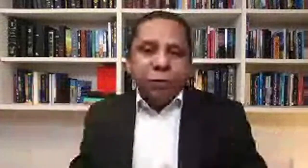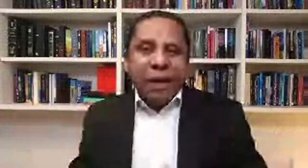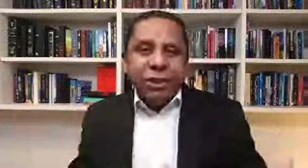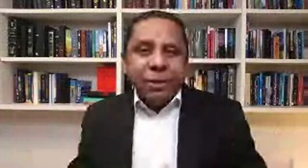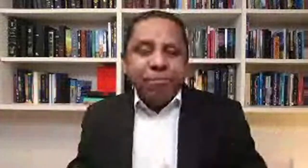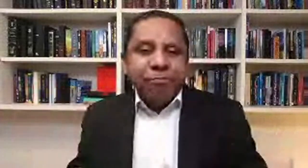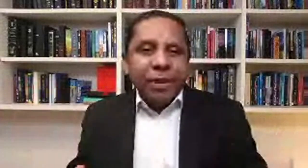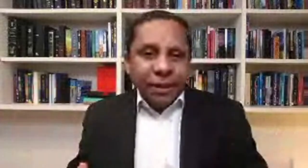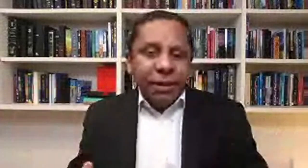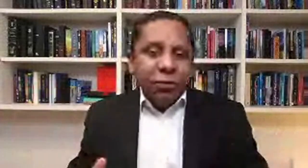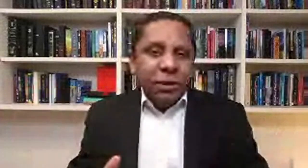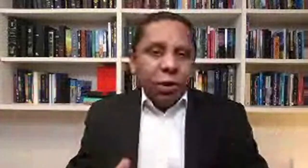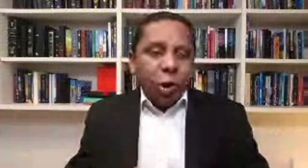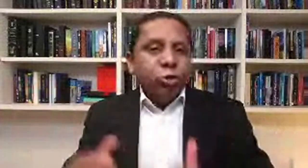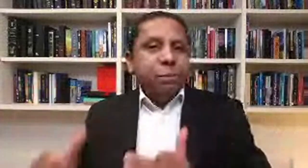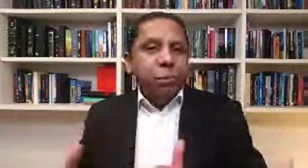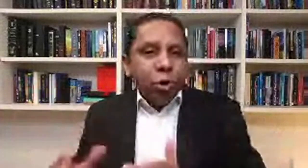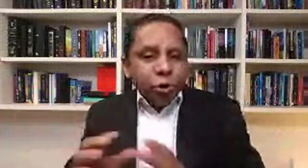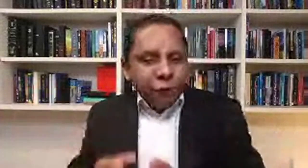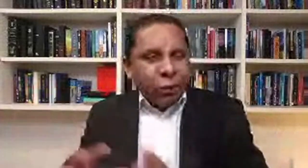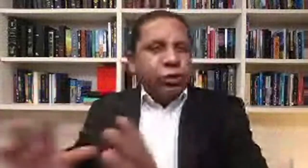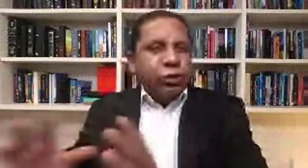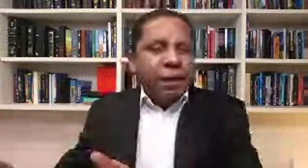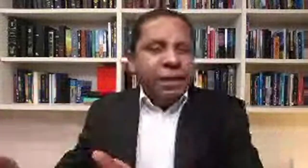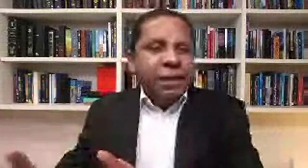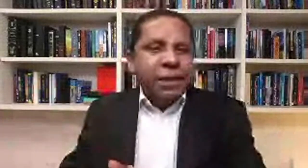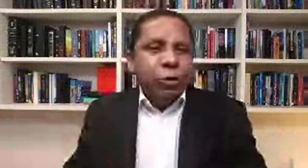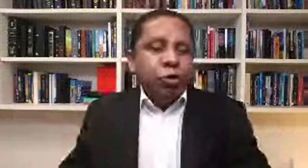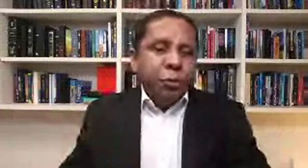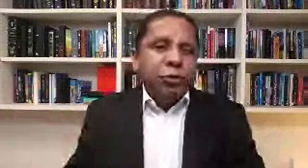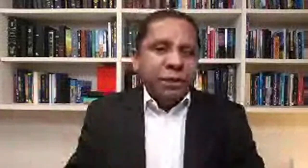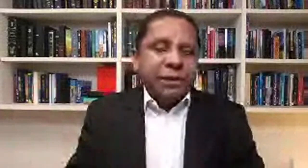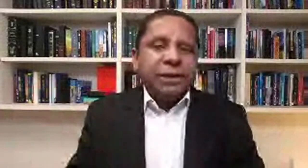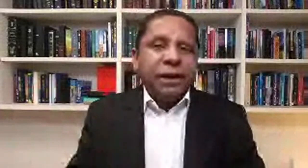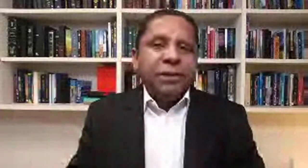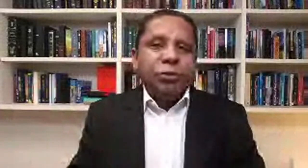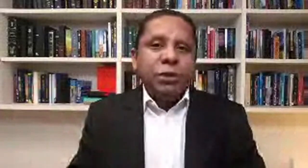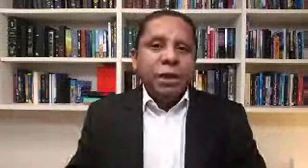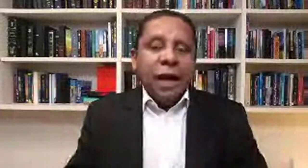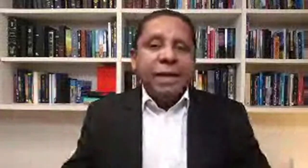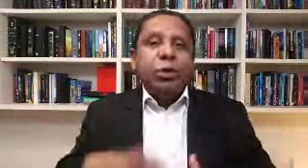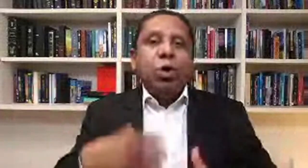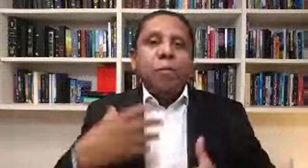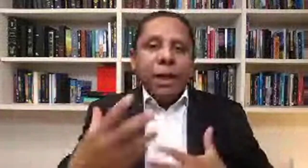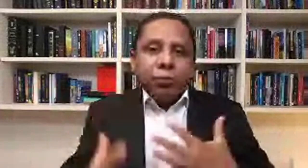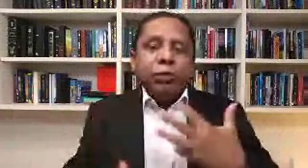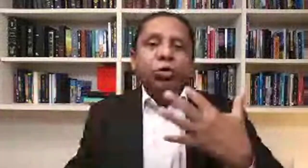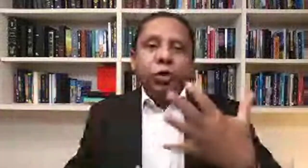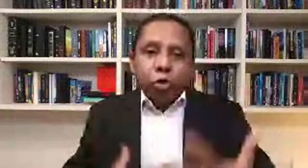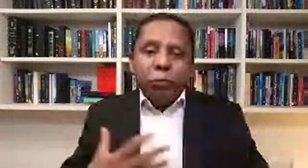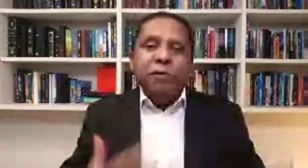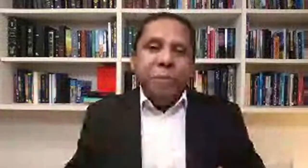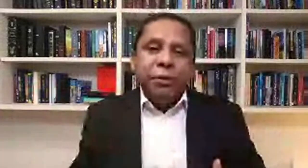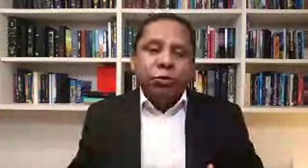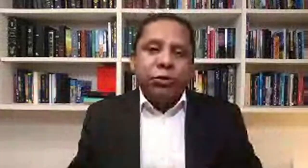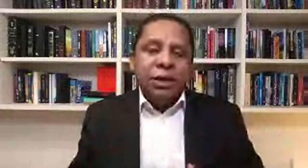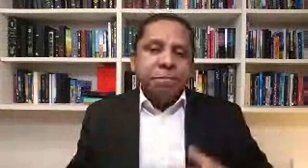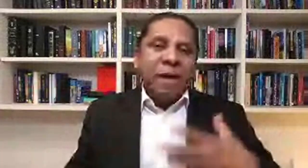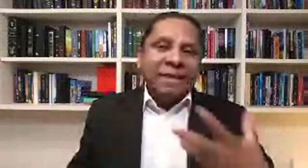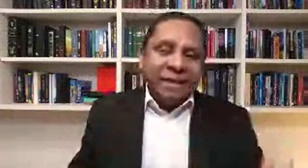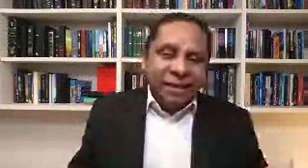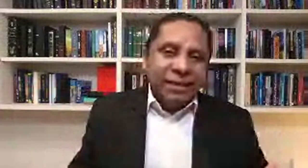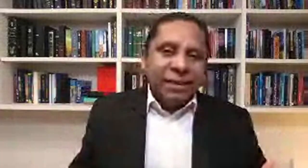período da Idade Média, entendeu? Logo depois, no finalzinho ali dos 1260 anos, aí começam a surgir os